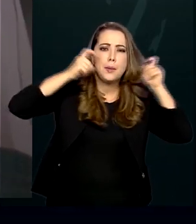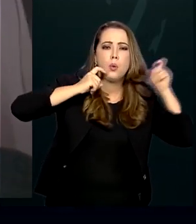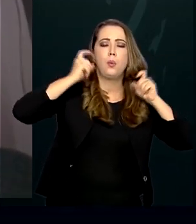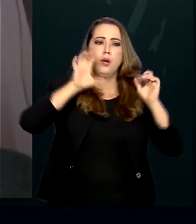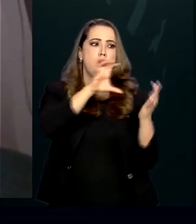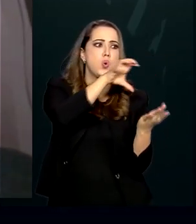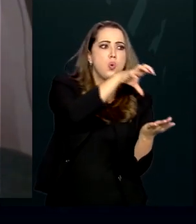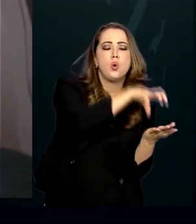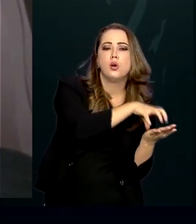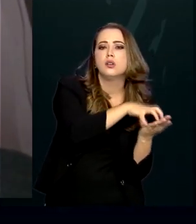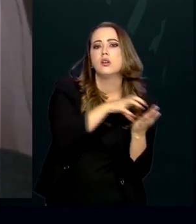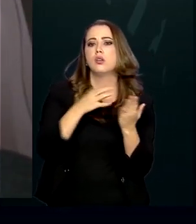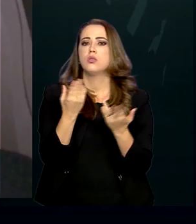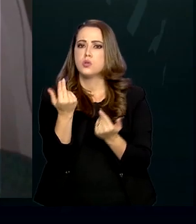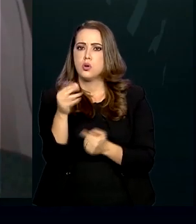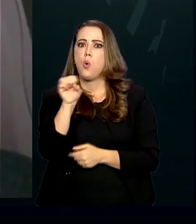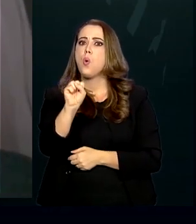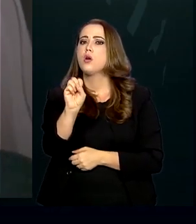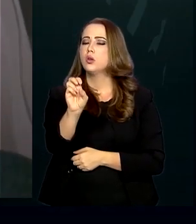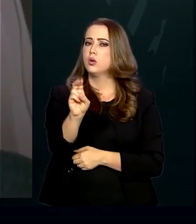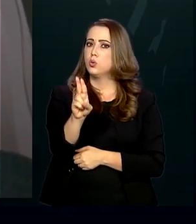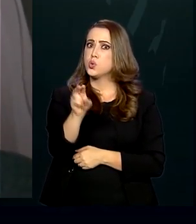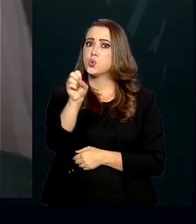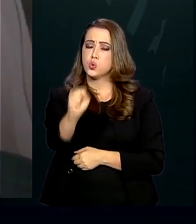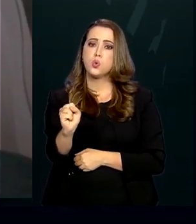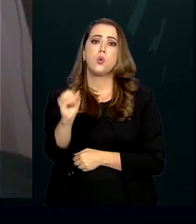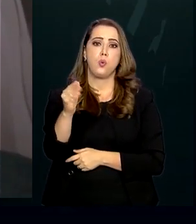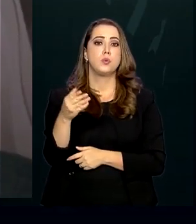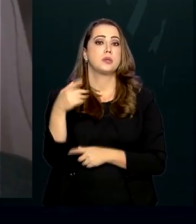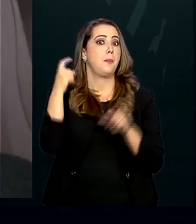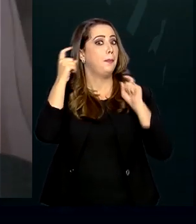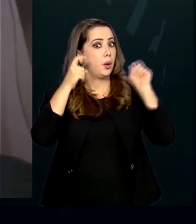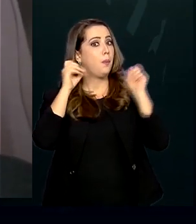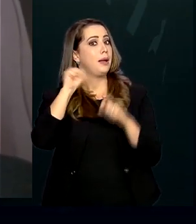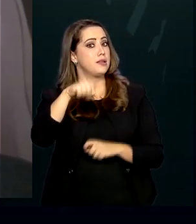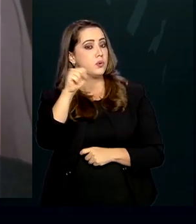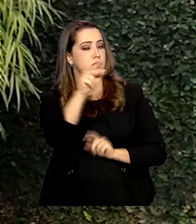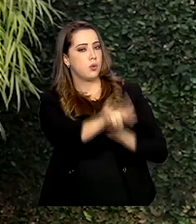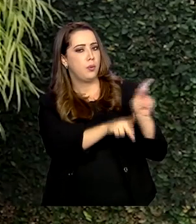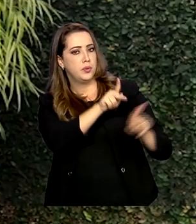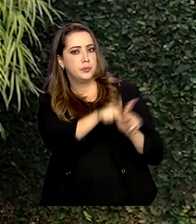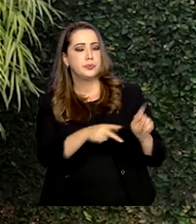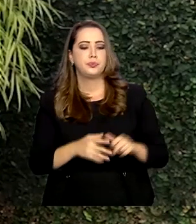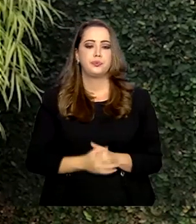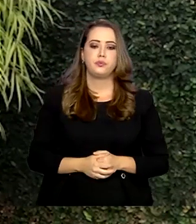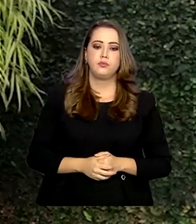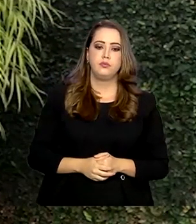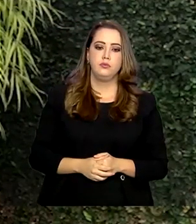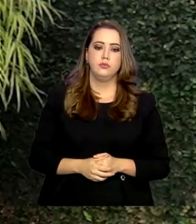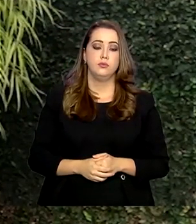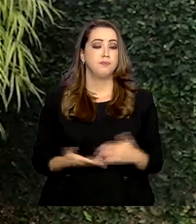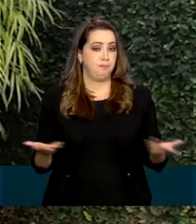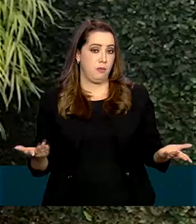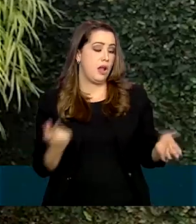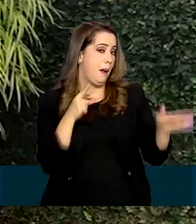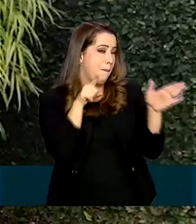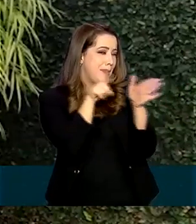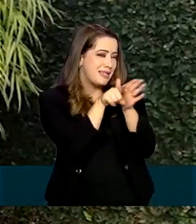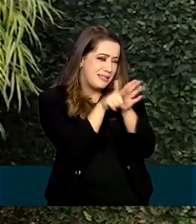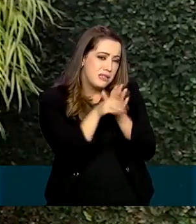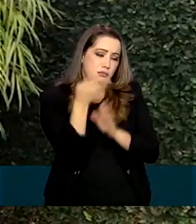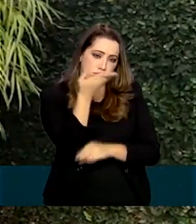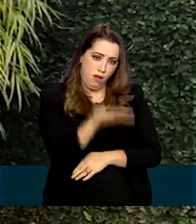como o SUS, atendendo, se preocupando com a população. A pesquisa realizada com Márcia vai